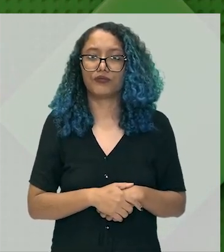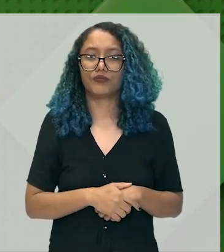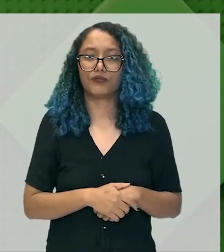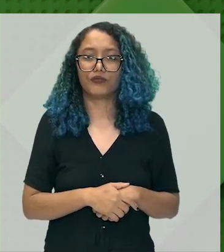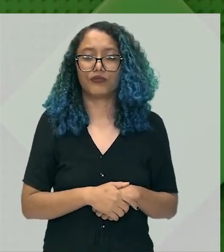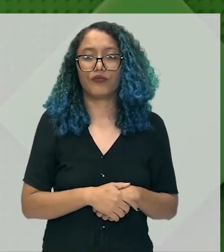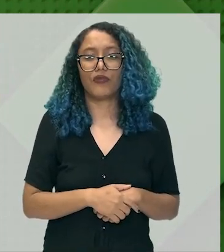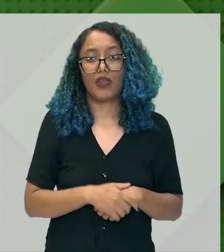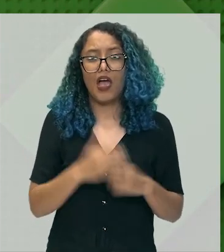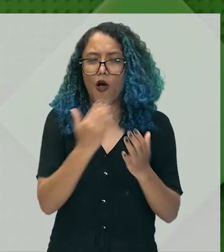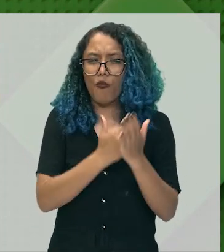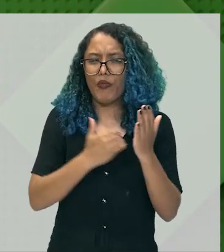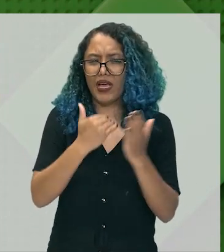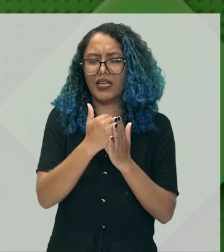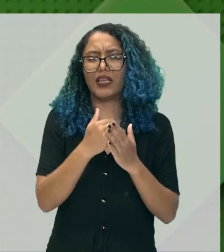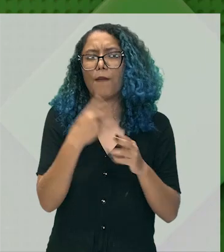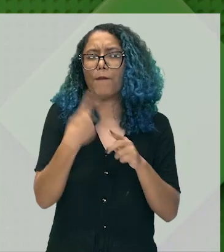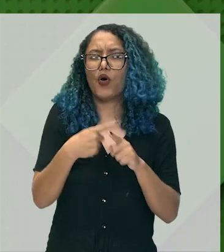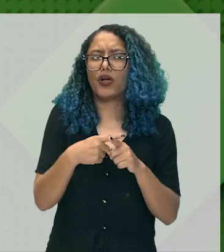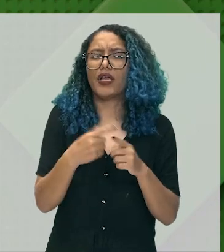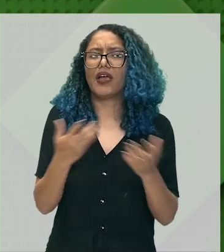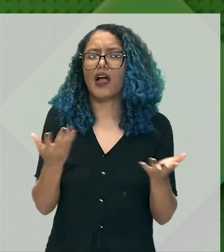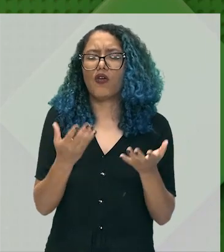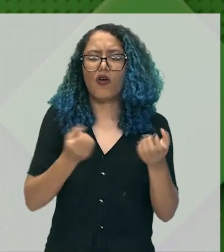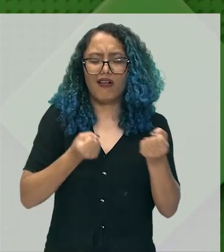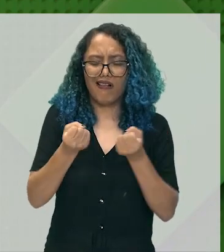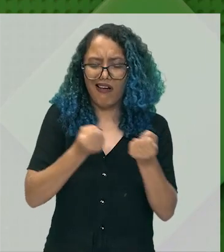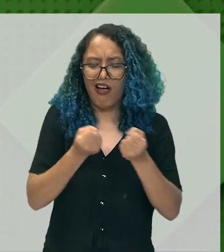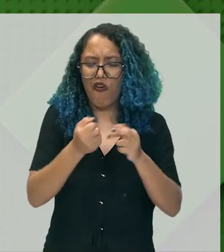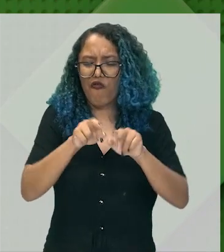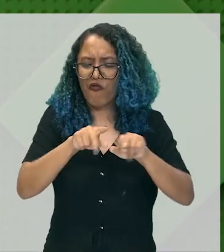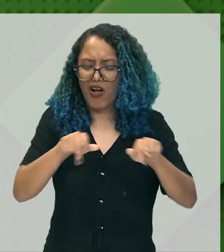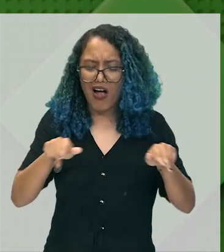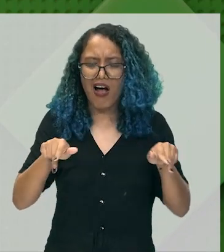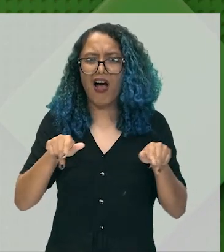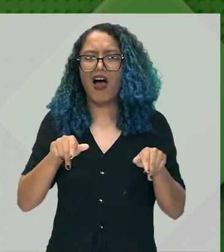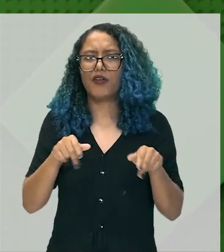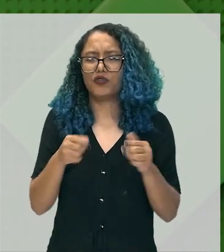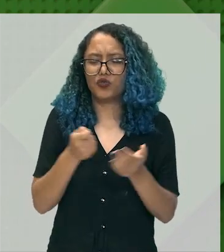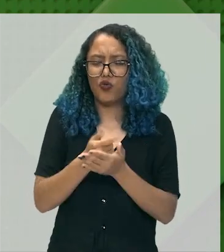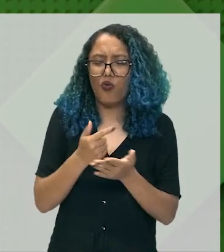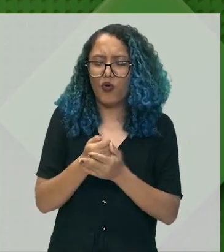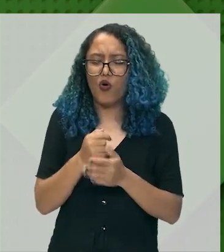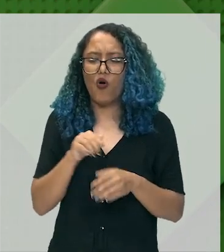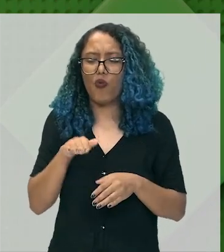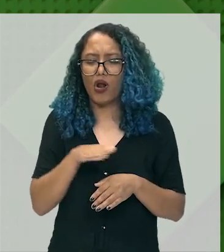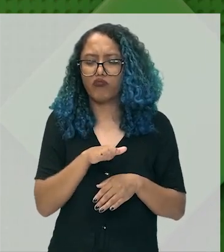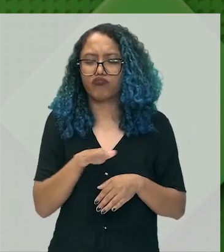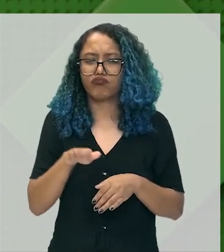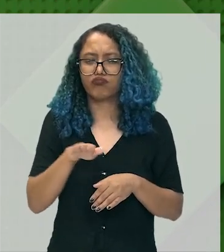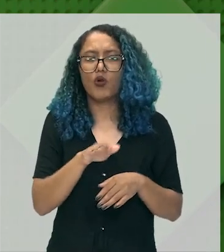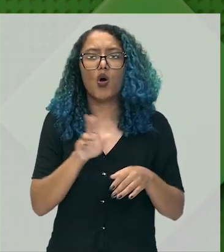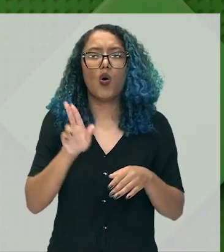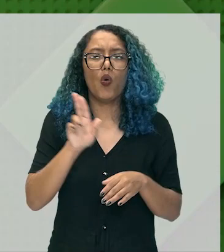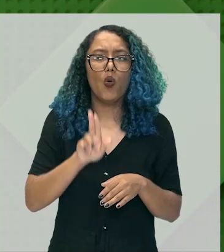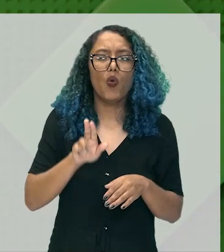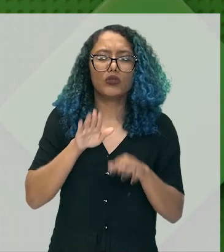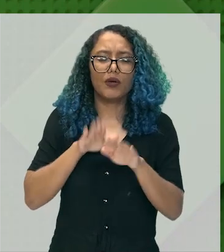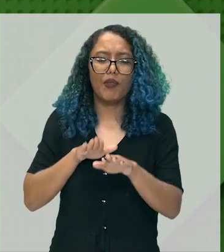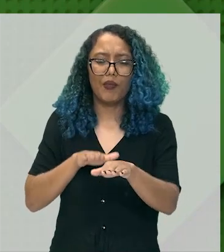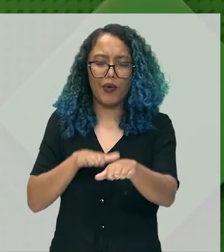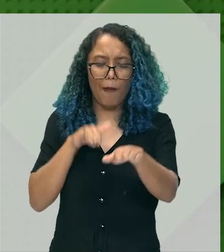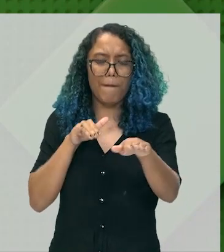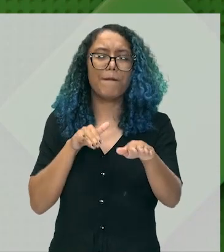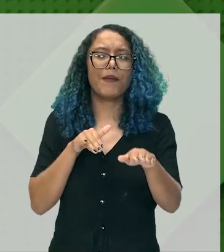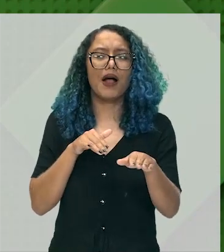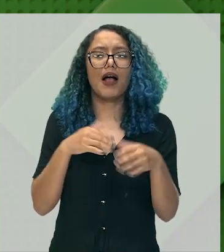pela quantidade de carros nas cidades? Será se ao longo do tempo, está havendo um aumento da